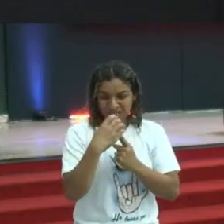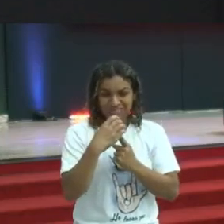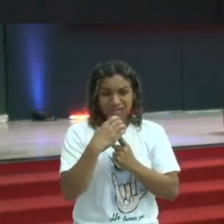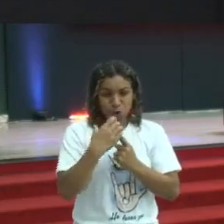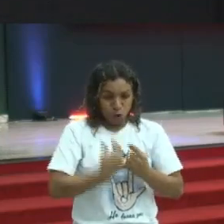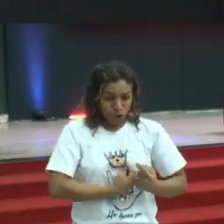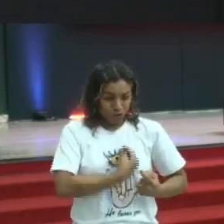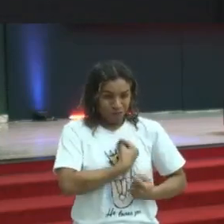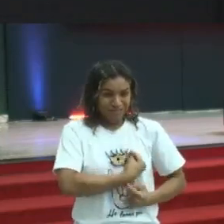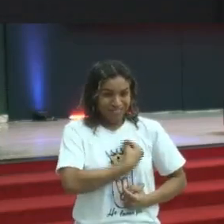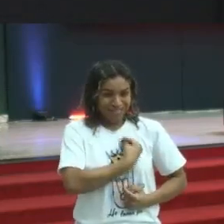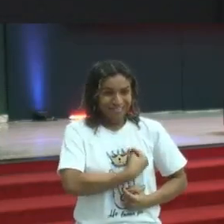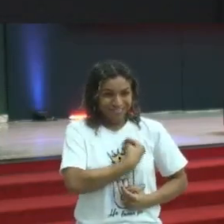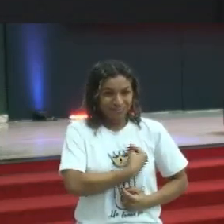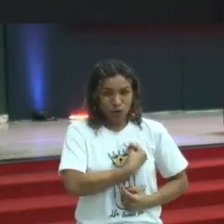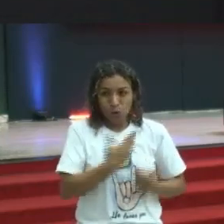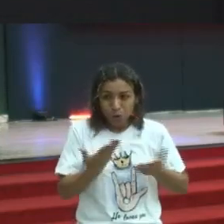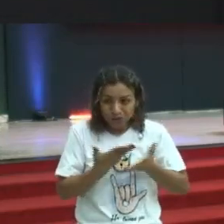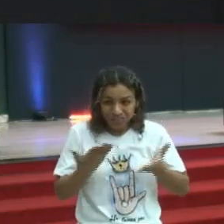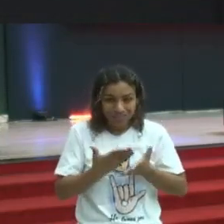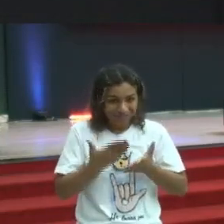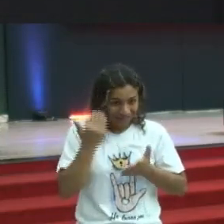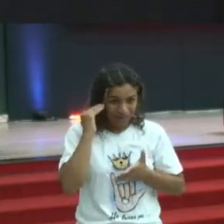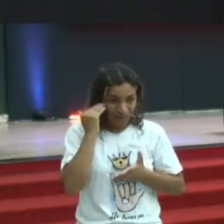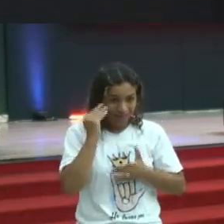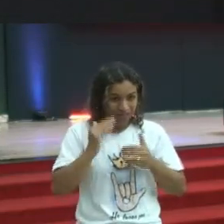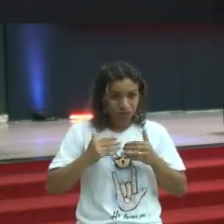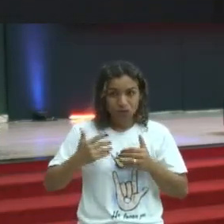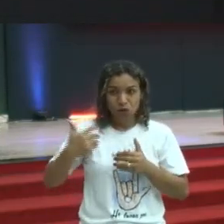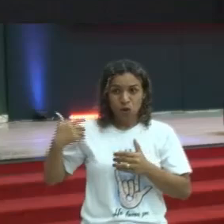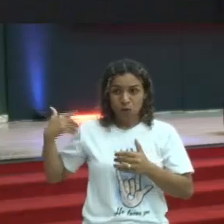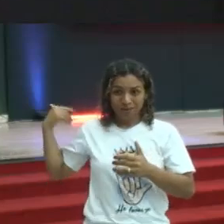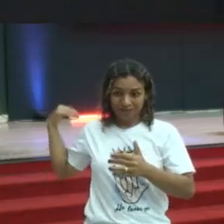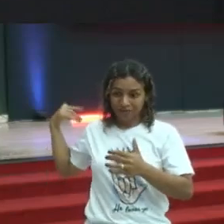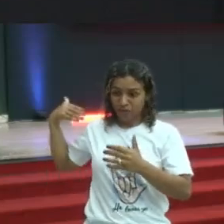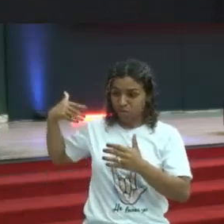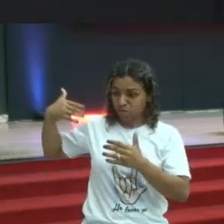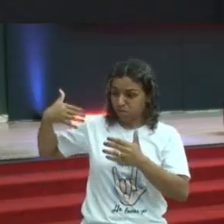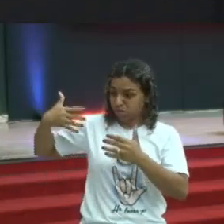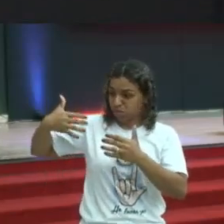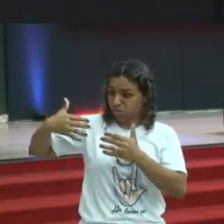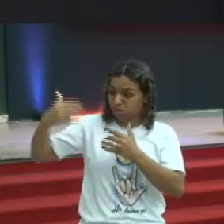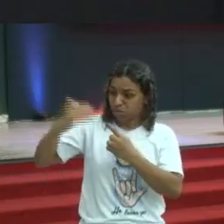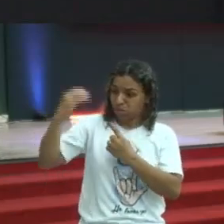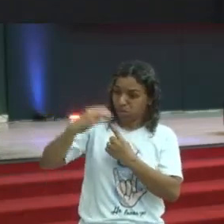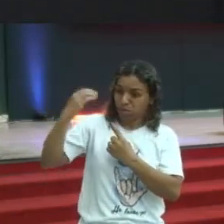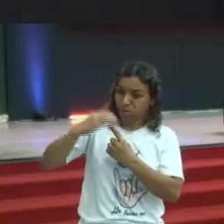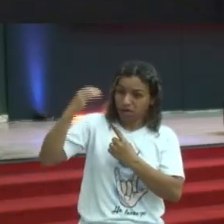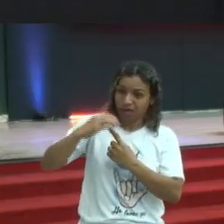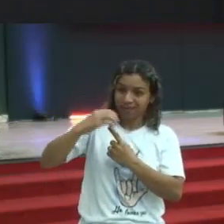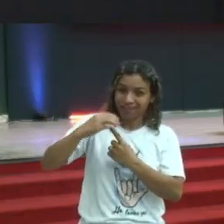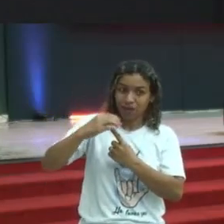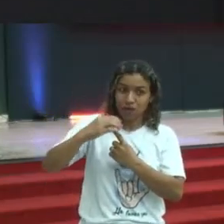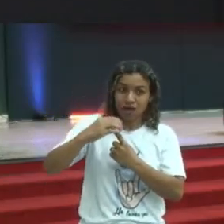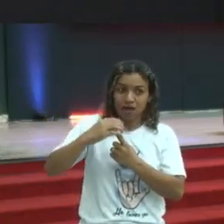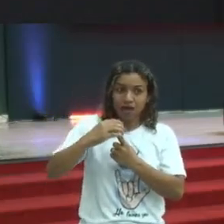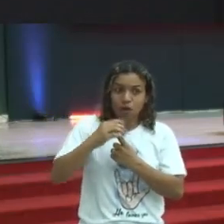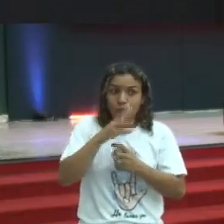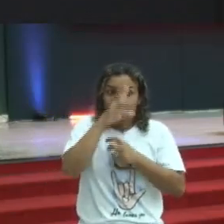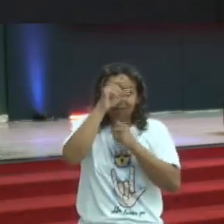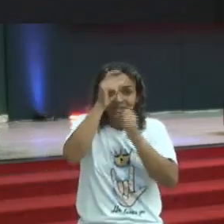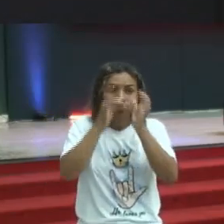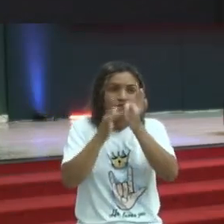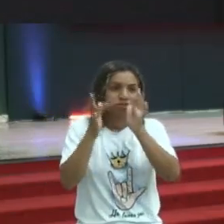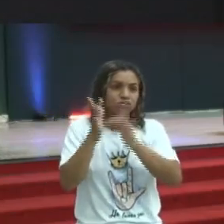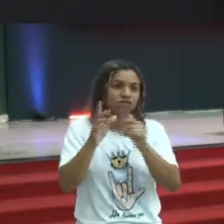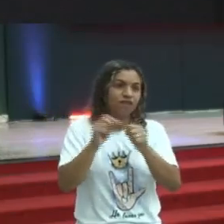presente. O seu passado existe, mas se você foi à cruz de Cristo, esse passado não tem mais